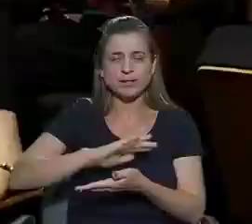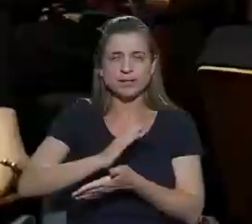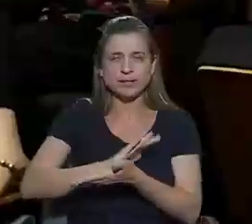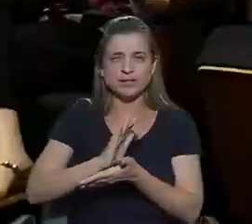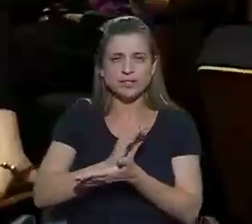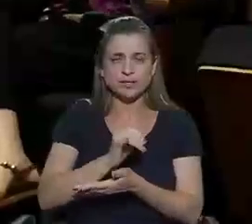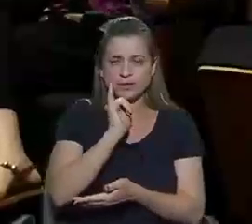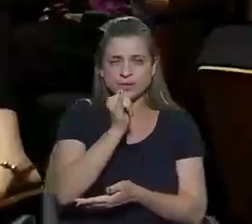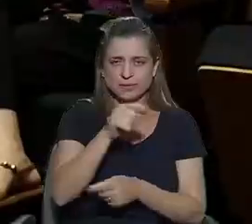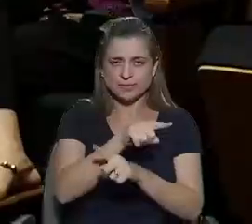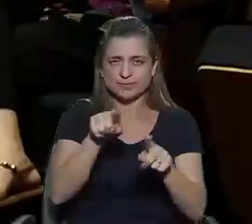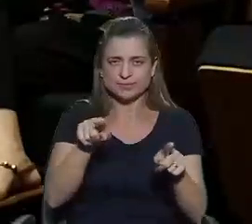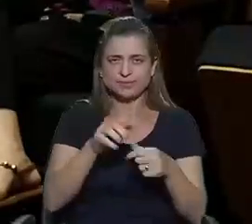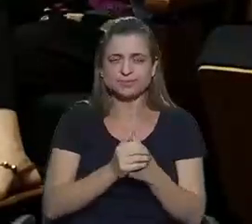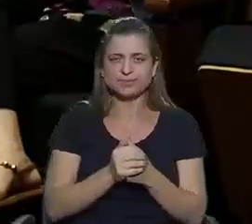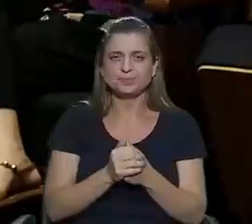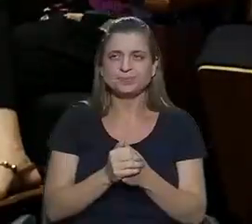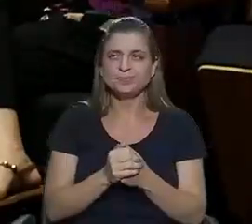Maravilhoso.